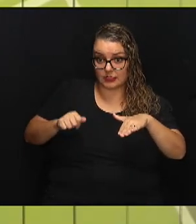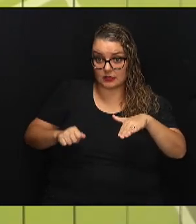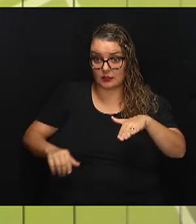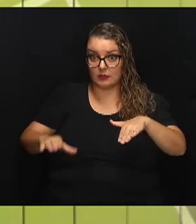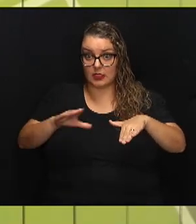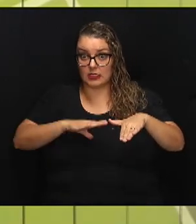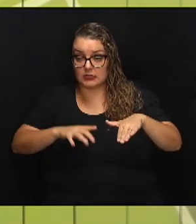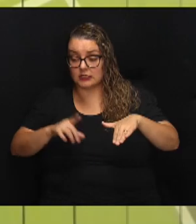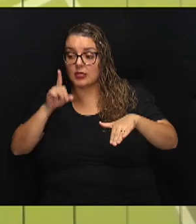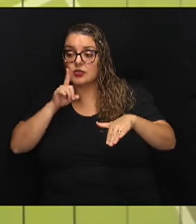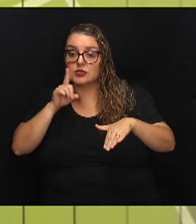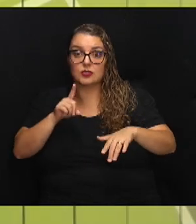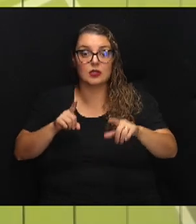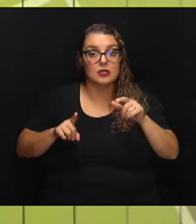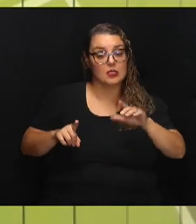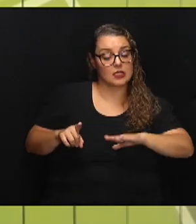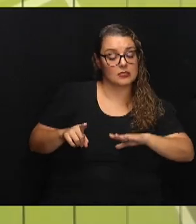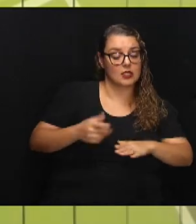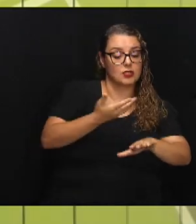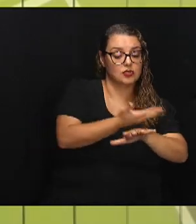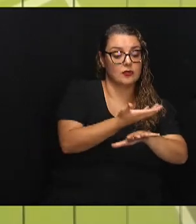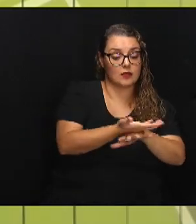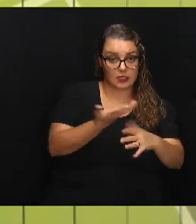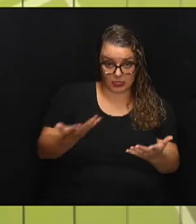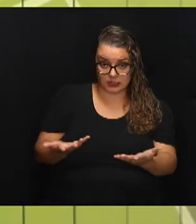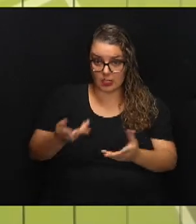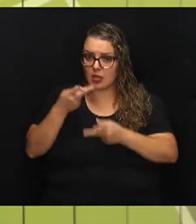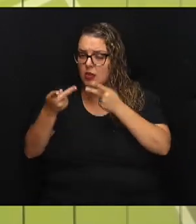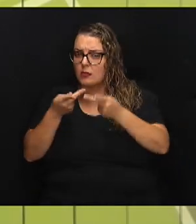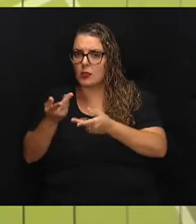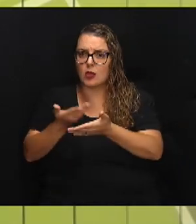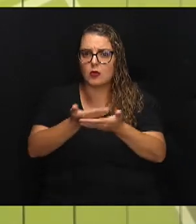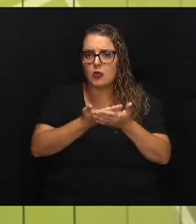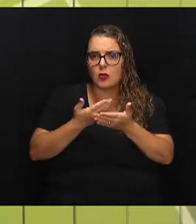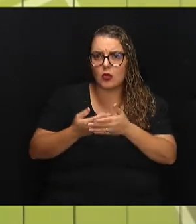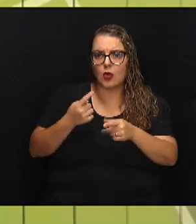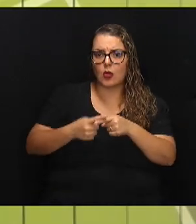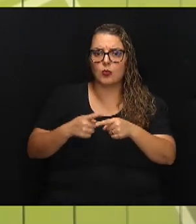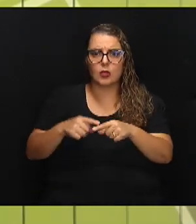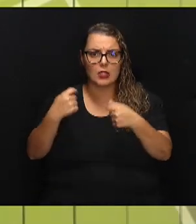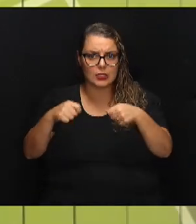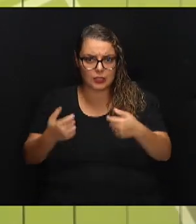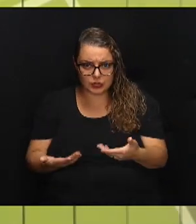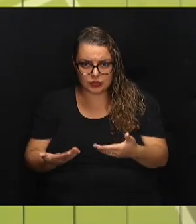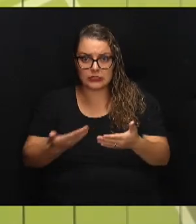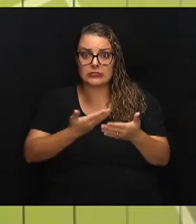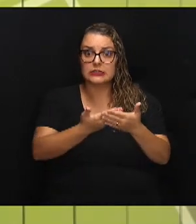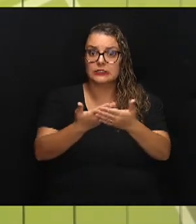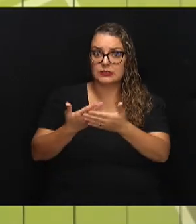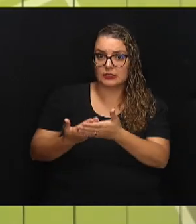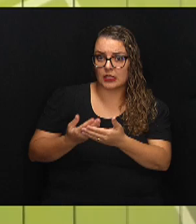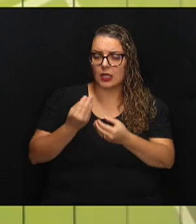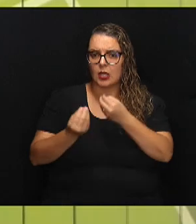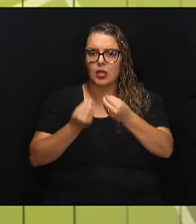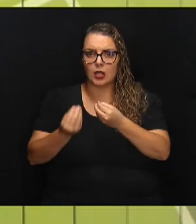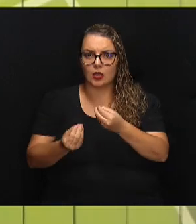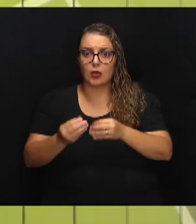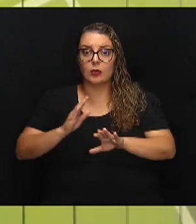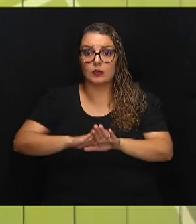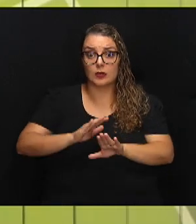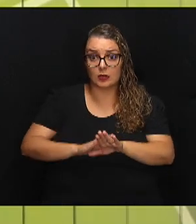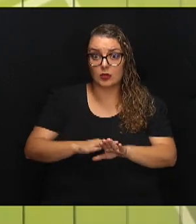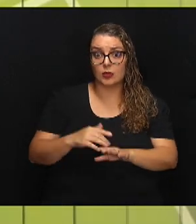de Americana e Nova Odessa. E para falar mais sobre o estudo, por que da necessidade desse estudo e como ele vai funcionar, a